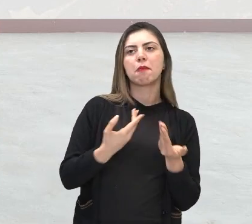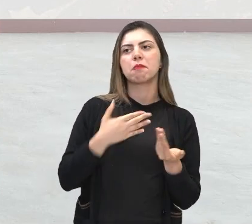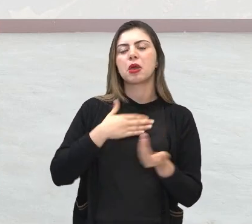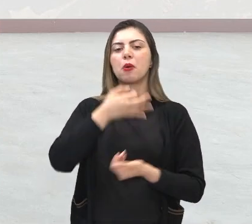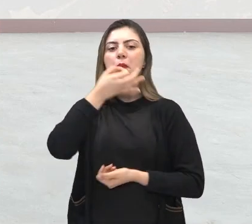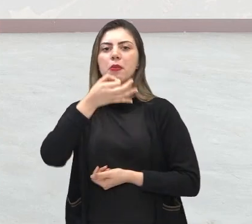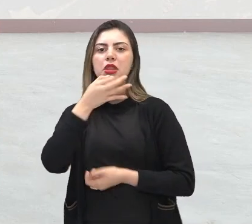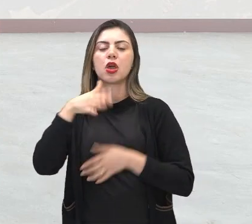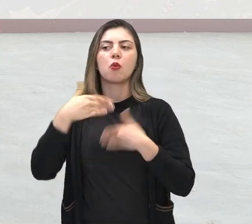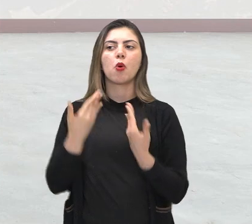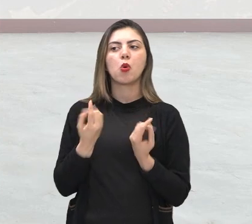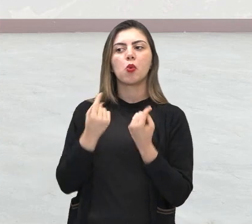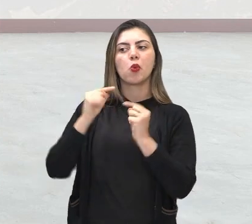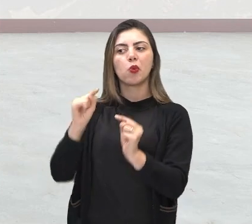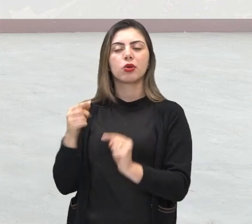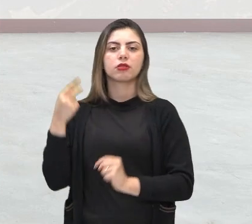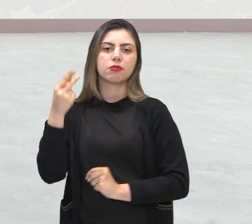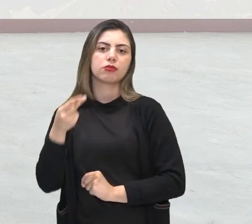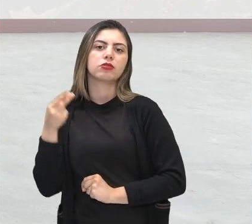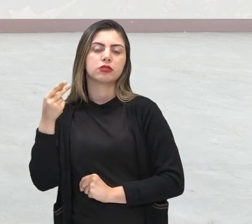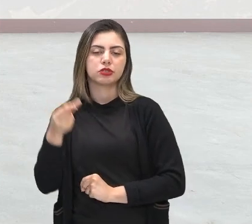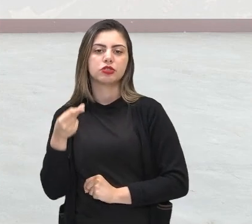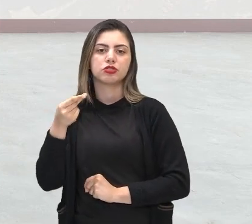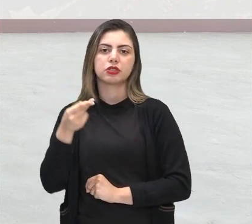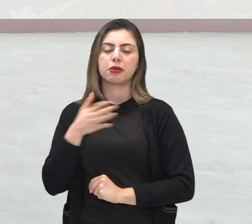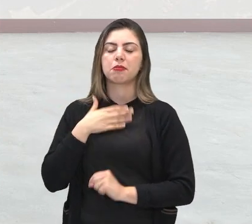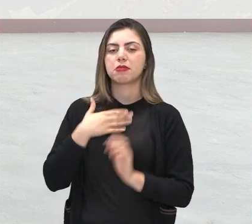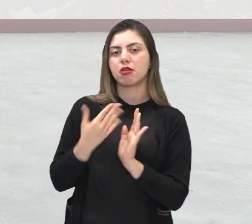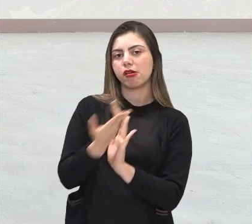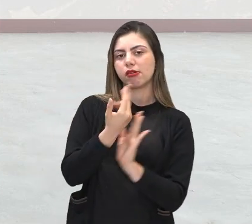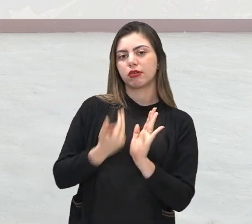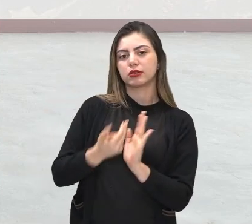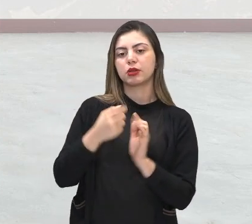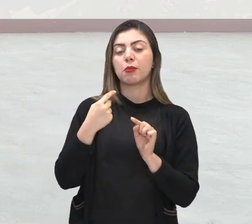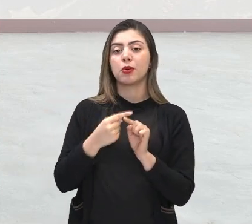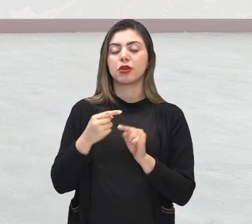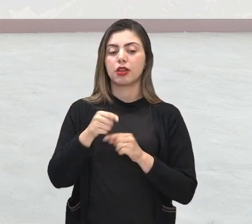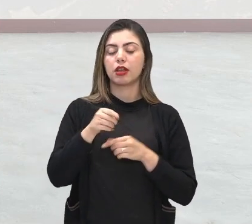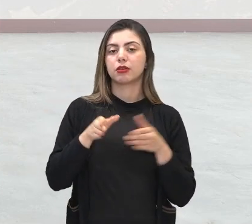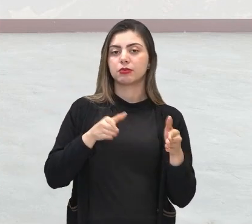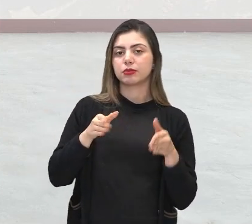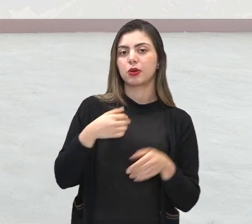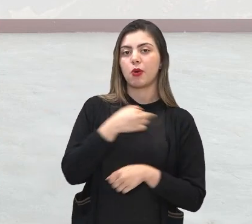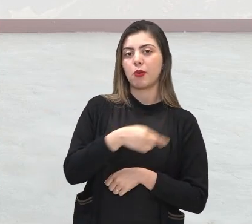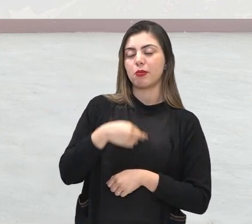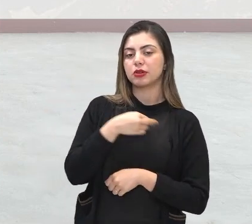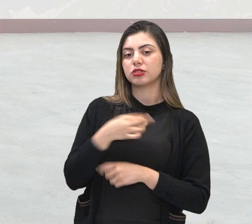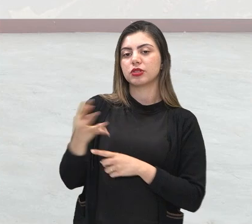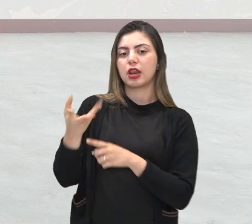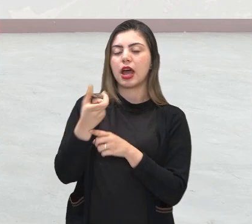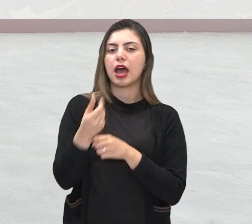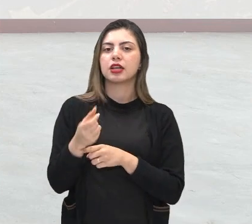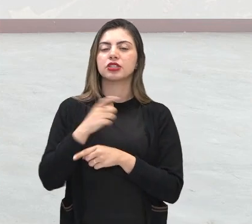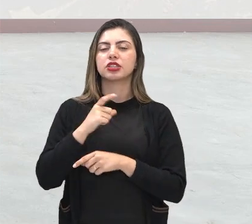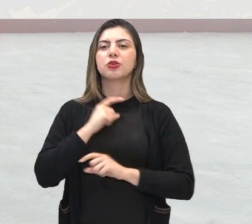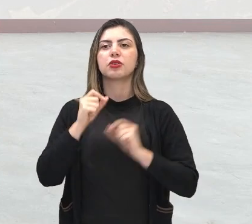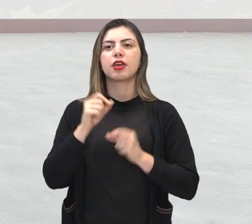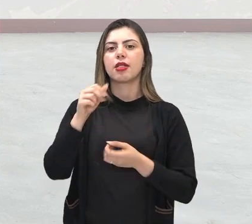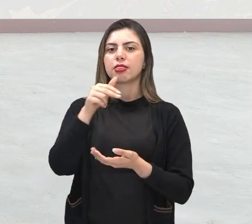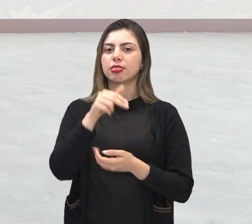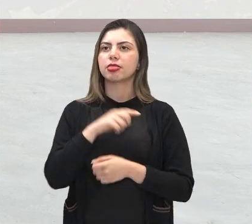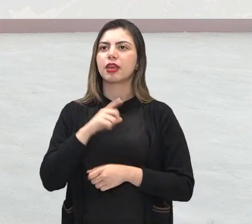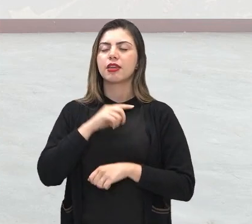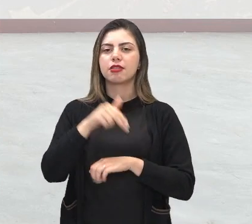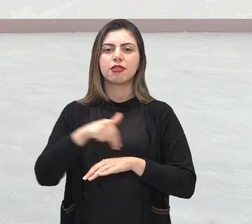político na produção artística porque a no romantismo a arte ela ela tinha esse conceito nacionalista né o